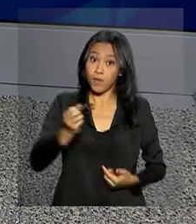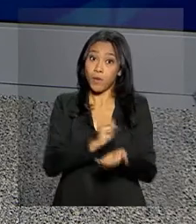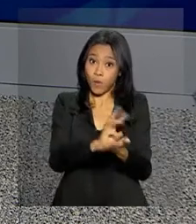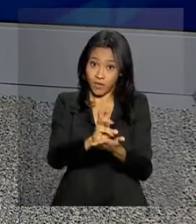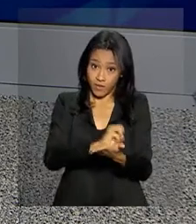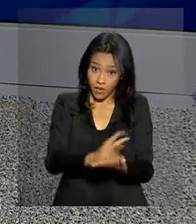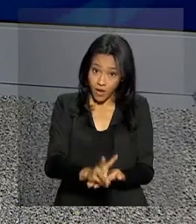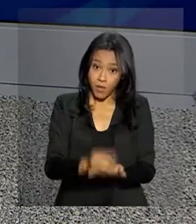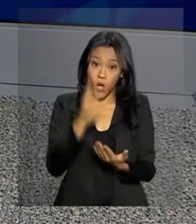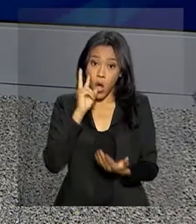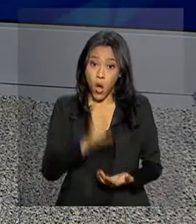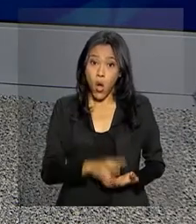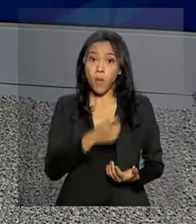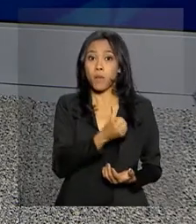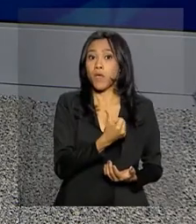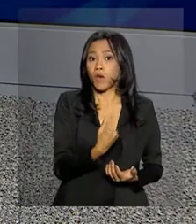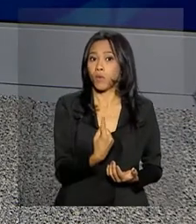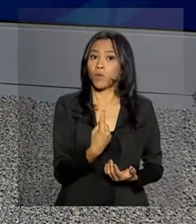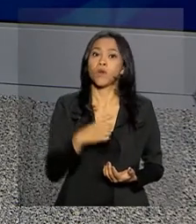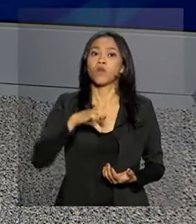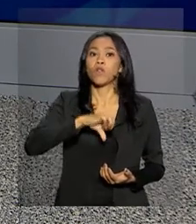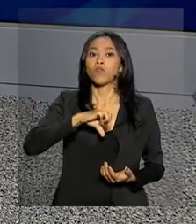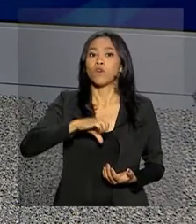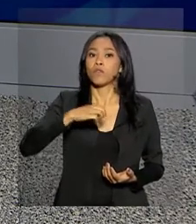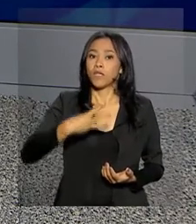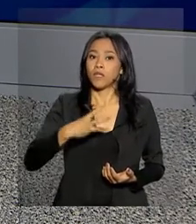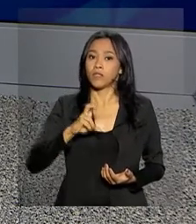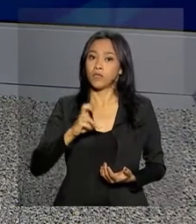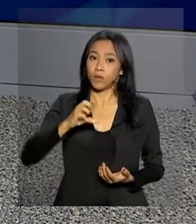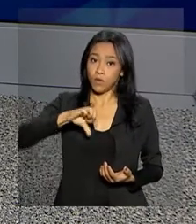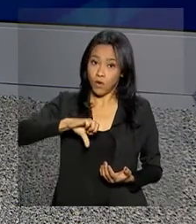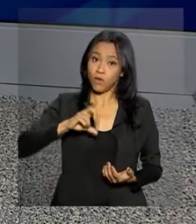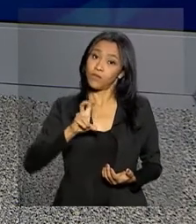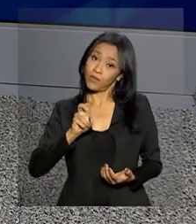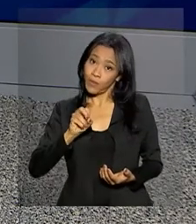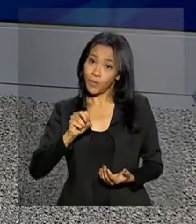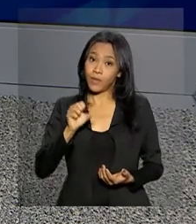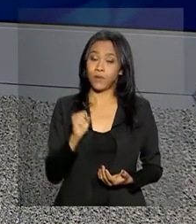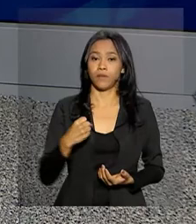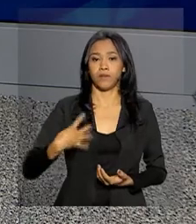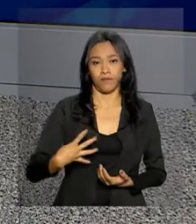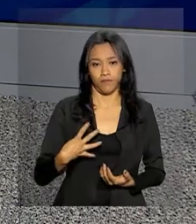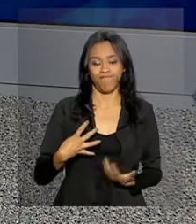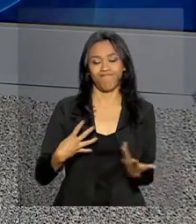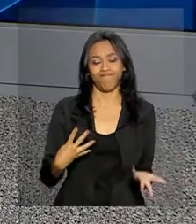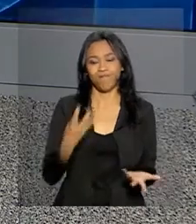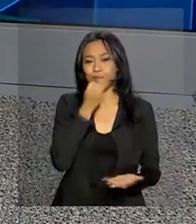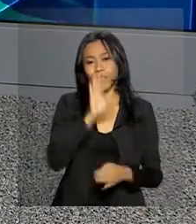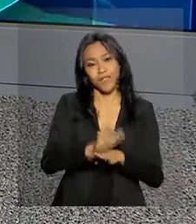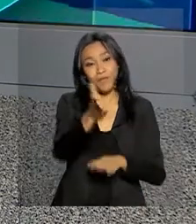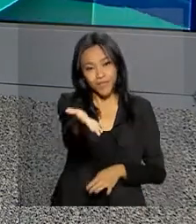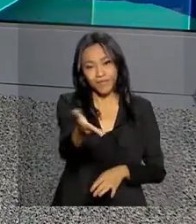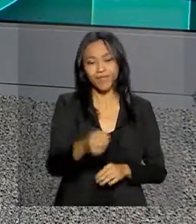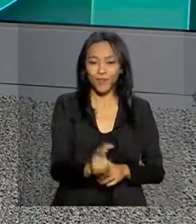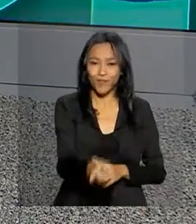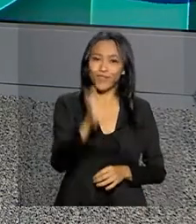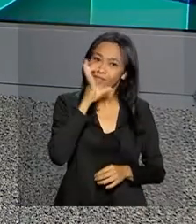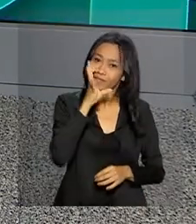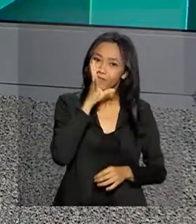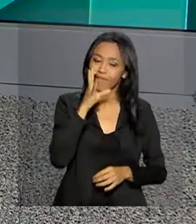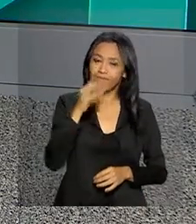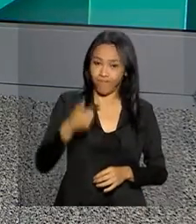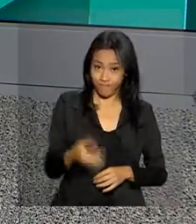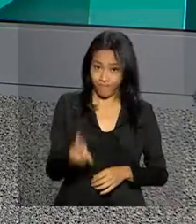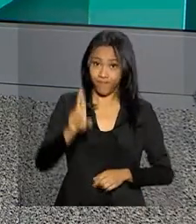tap anote aí 61 brasília 9 93 59 50 84 boa tarde pra você e continue com a gente